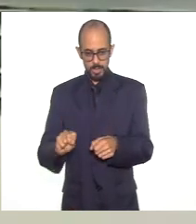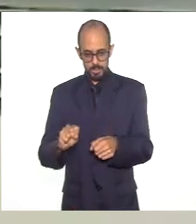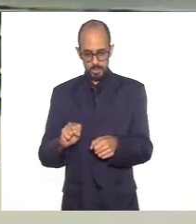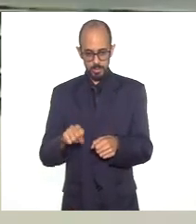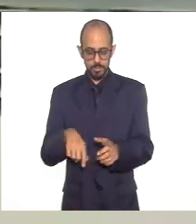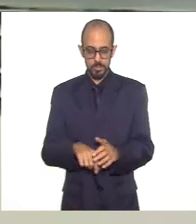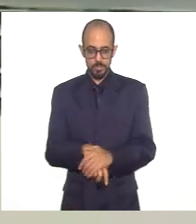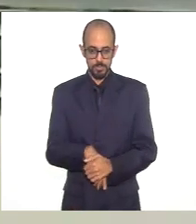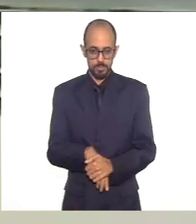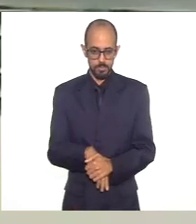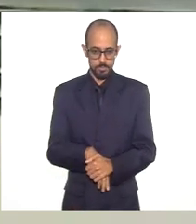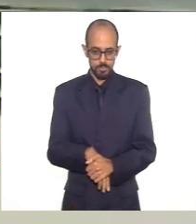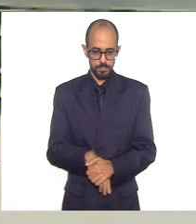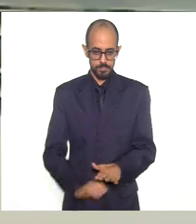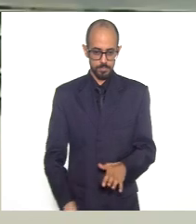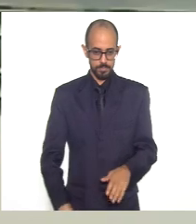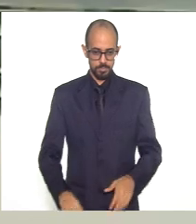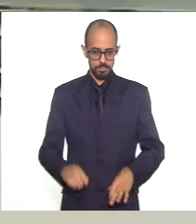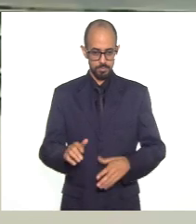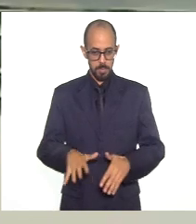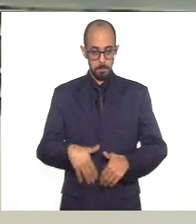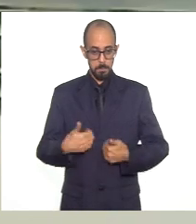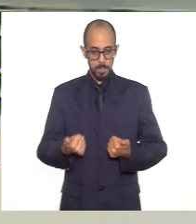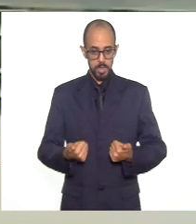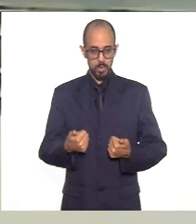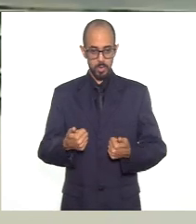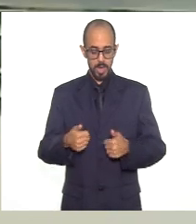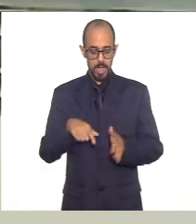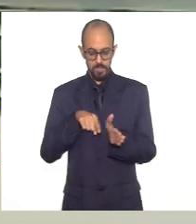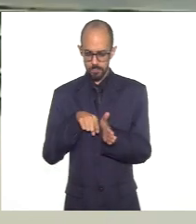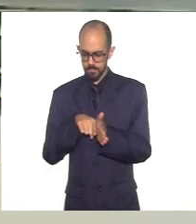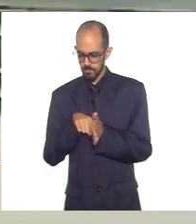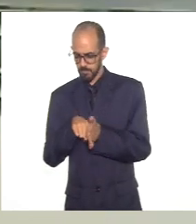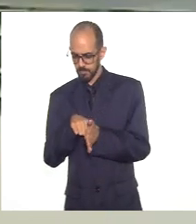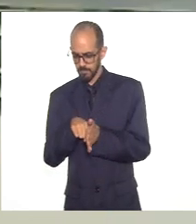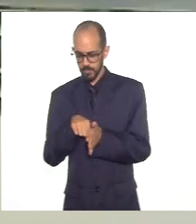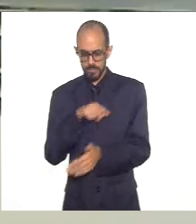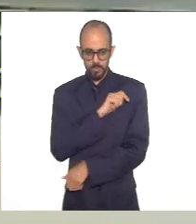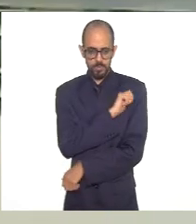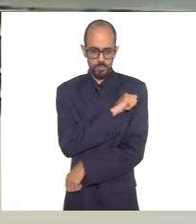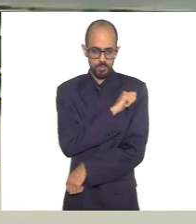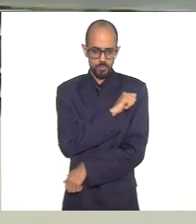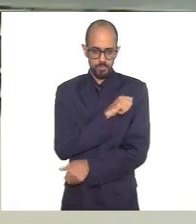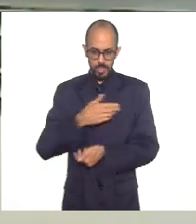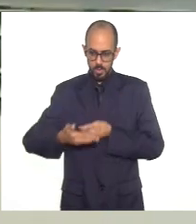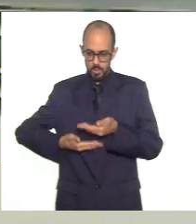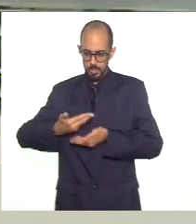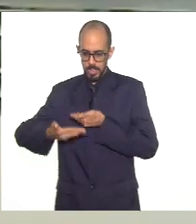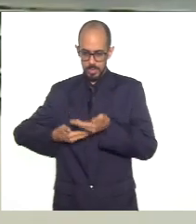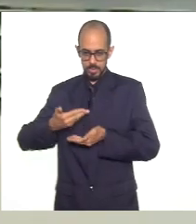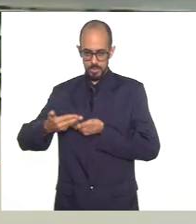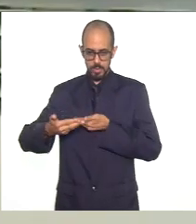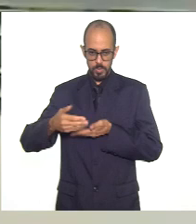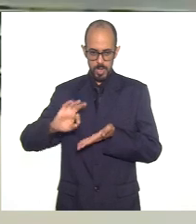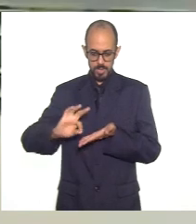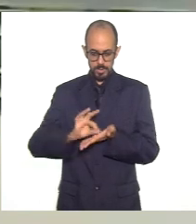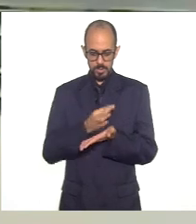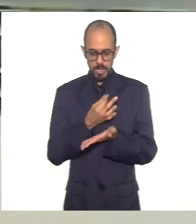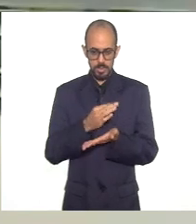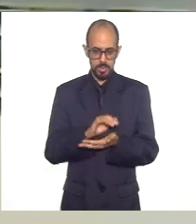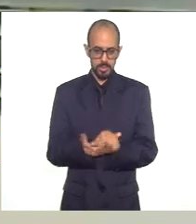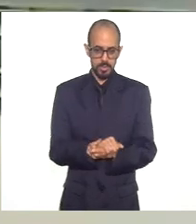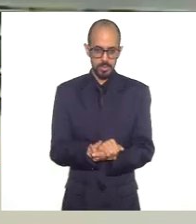para melhorar o nível da fiscalização em função do termo de cooperação assinado,